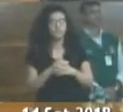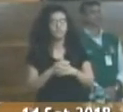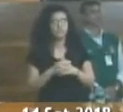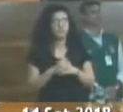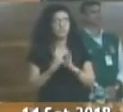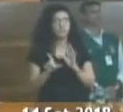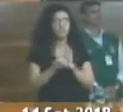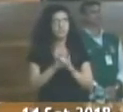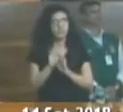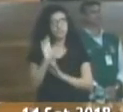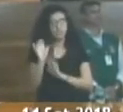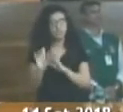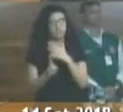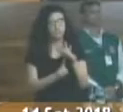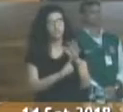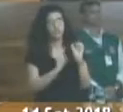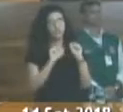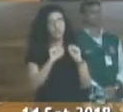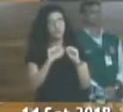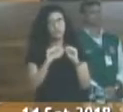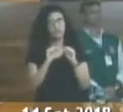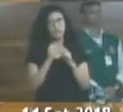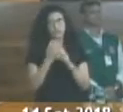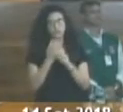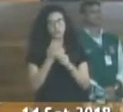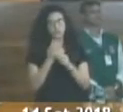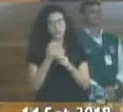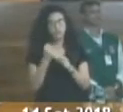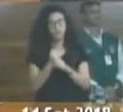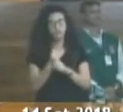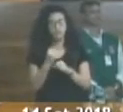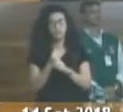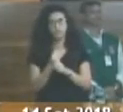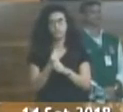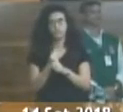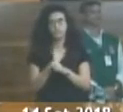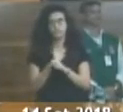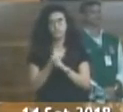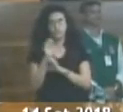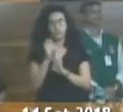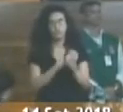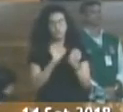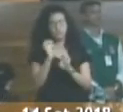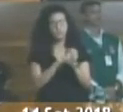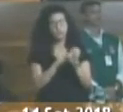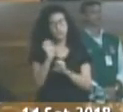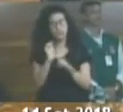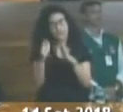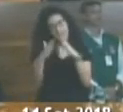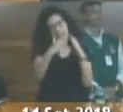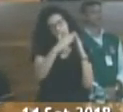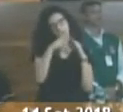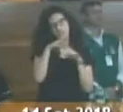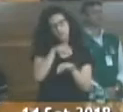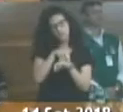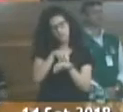das leis ambientais para que possam ser construídos empreendimentos imobiliários turísticos,